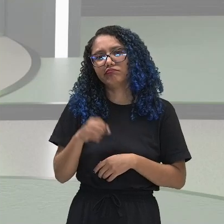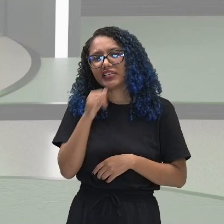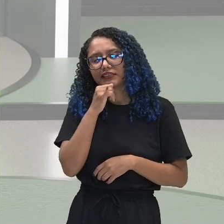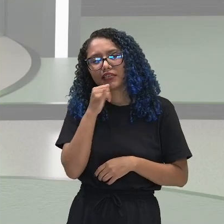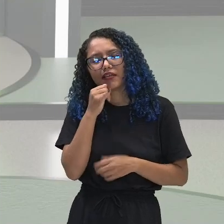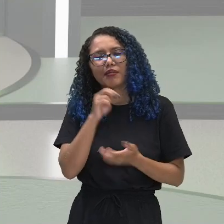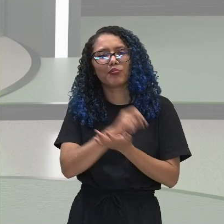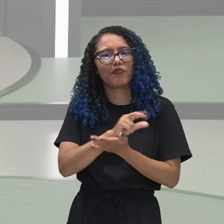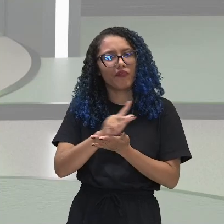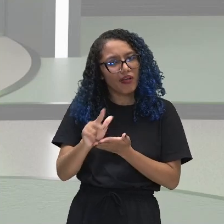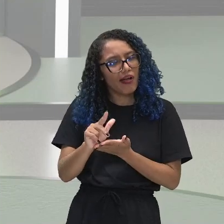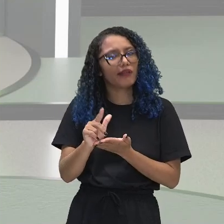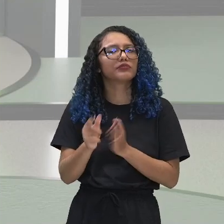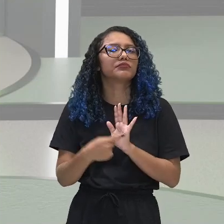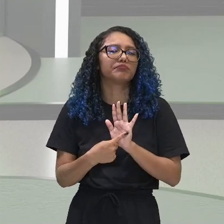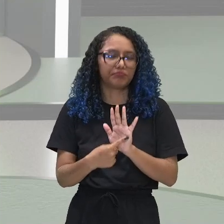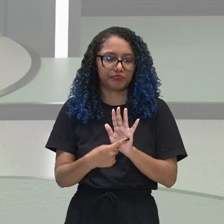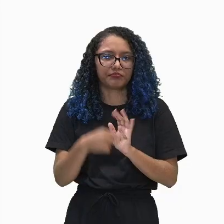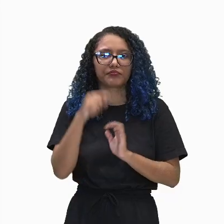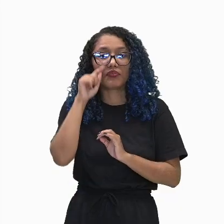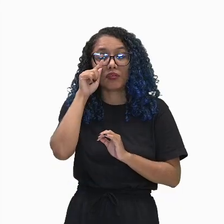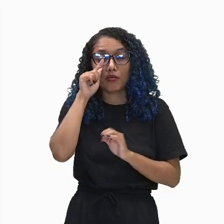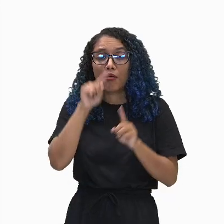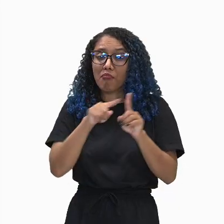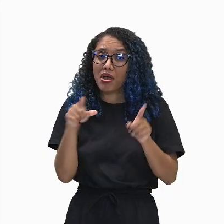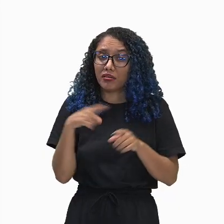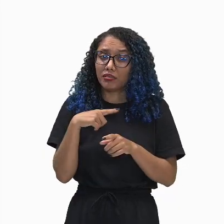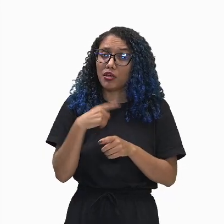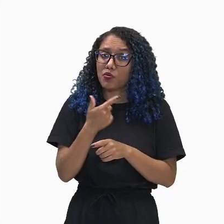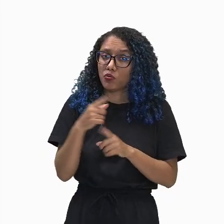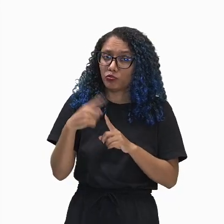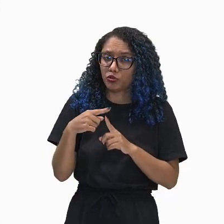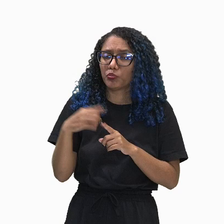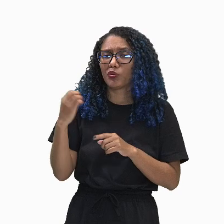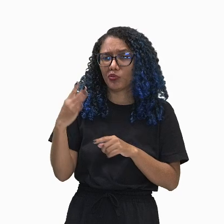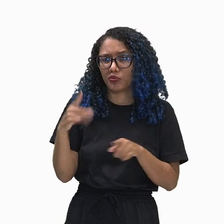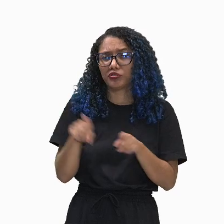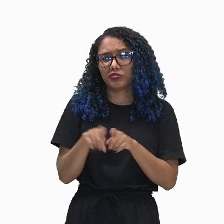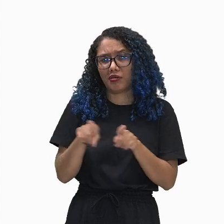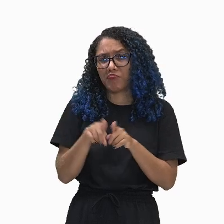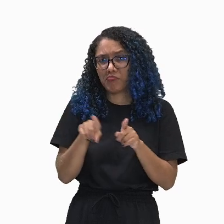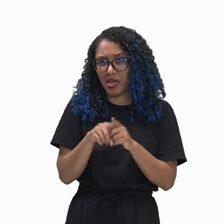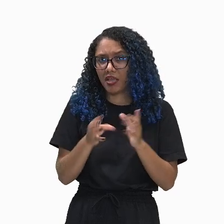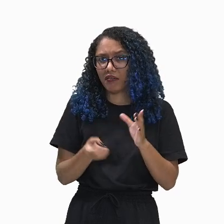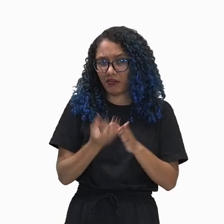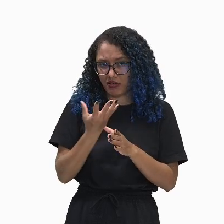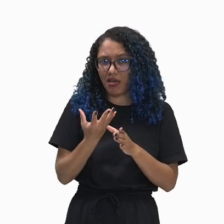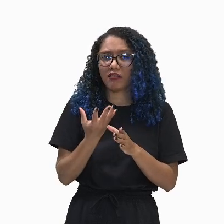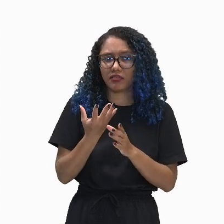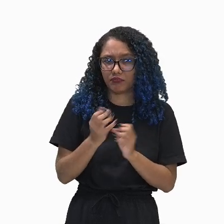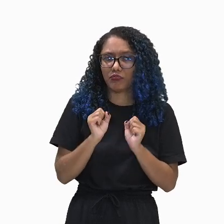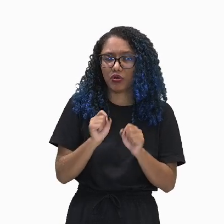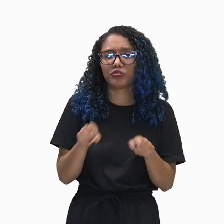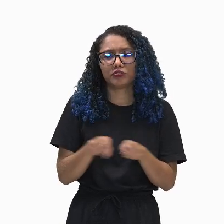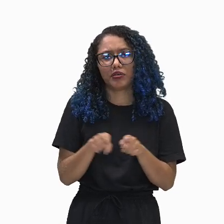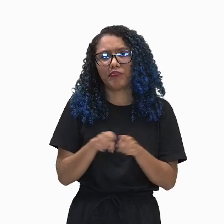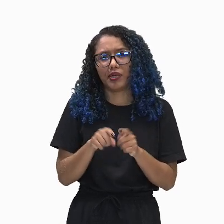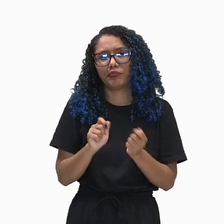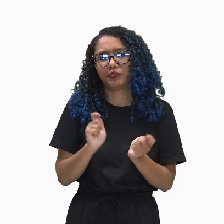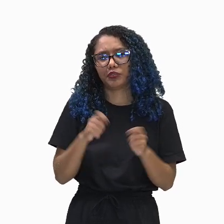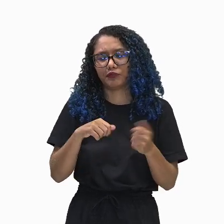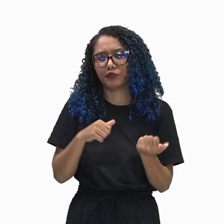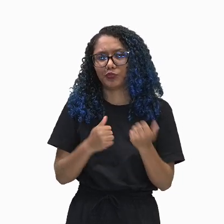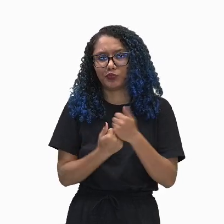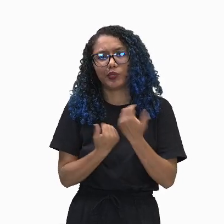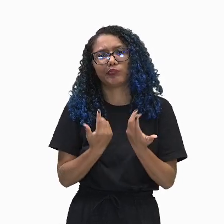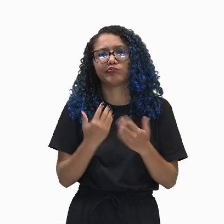didático, mas existem outros tipos de luzes, né, artificiais, que podem estar substituindo o processo